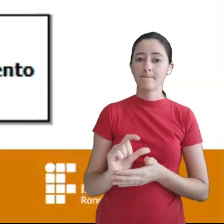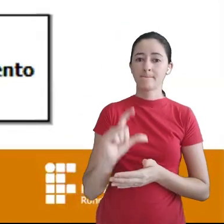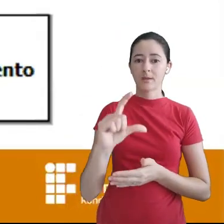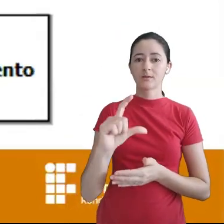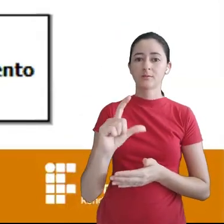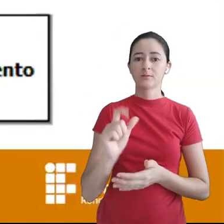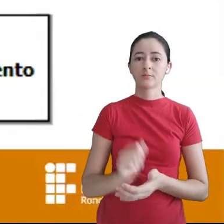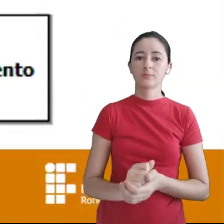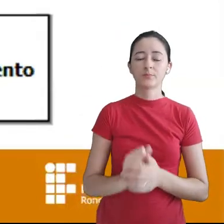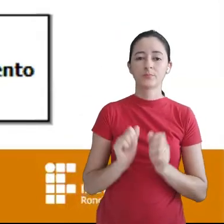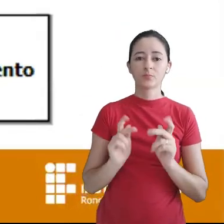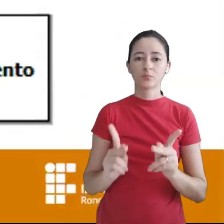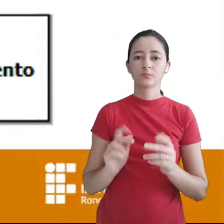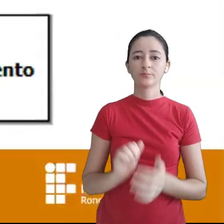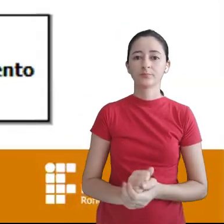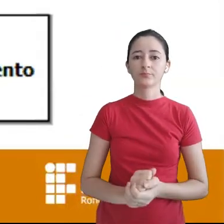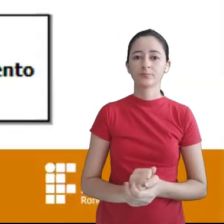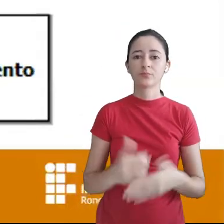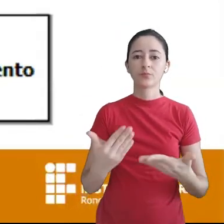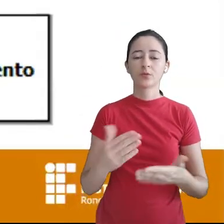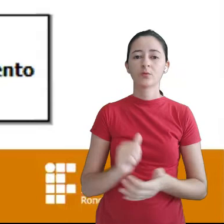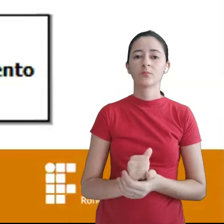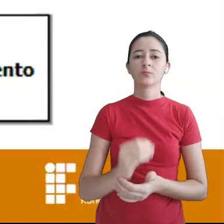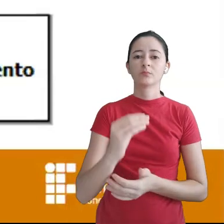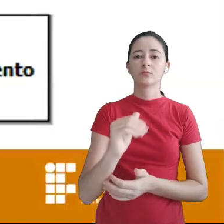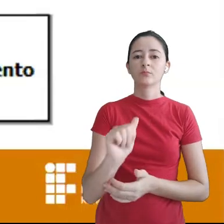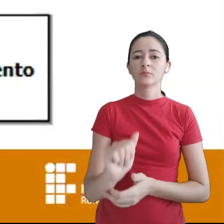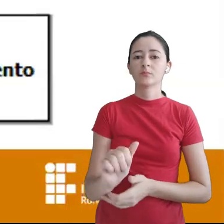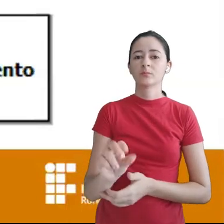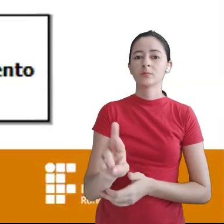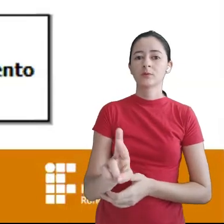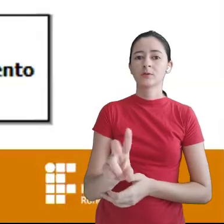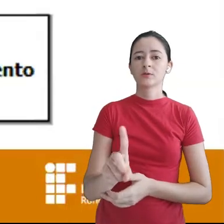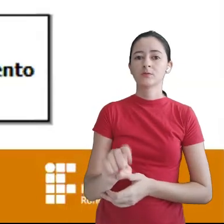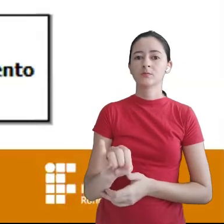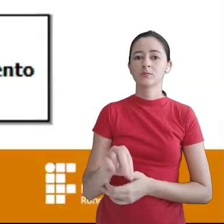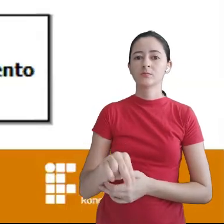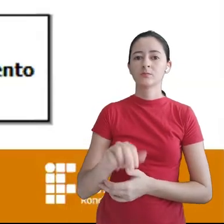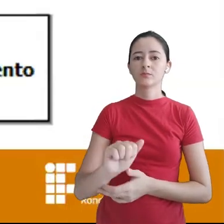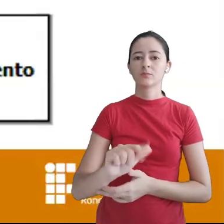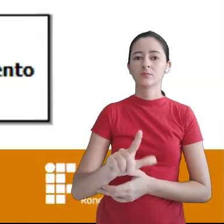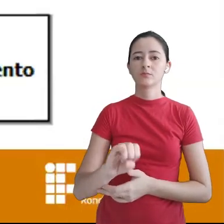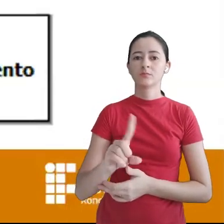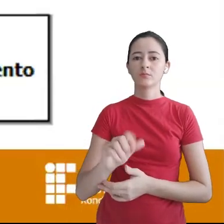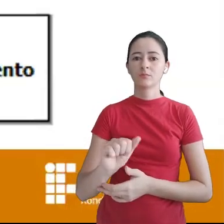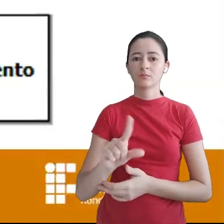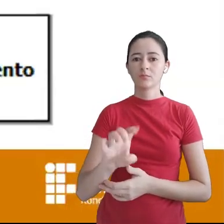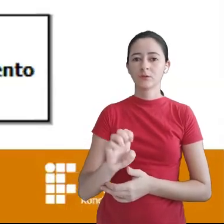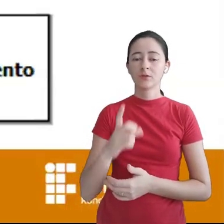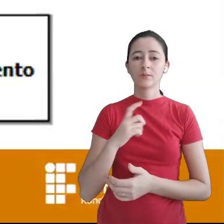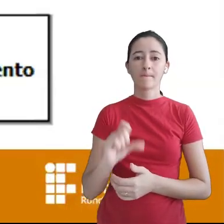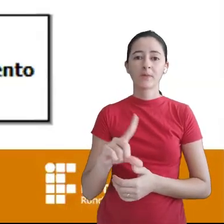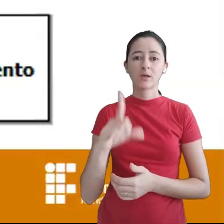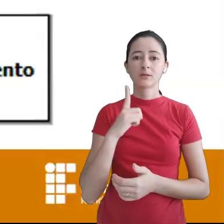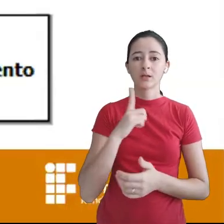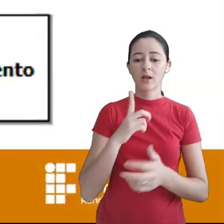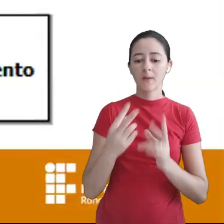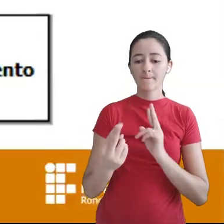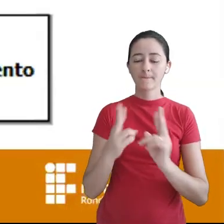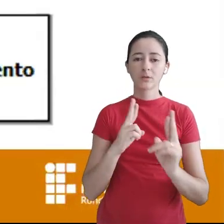cardinalidade máxima, pelo amor de Deus. Então, a cardinalidade máxima, ela estabelece